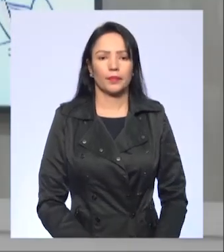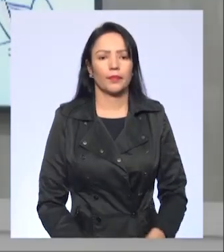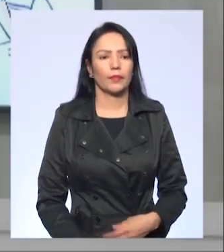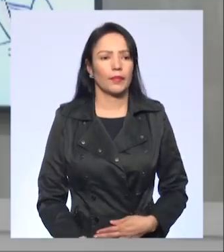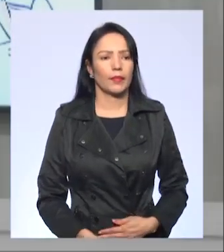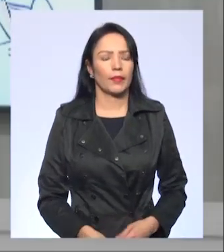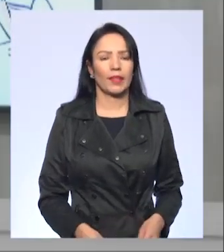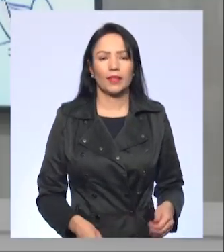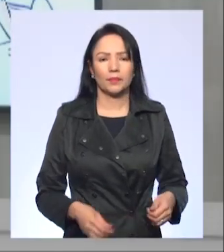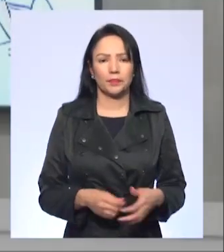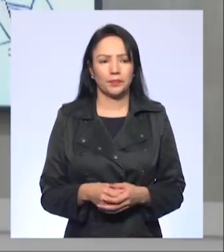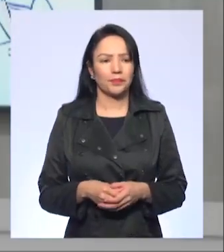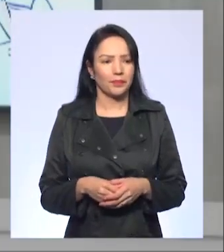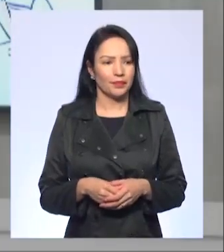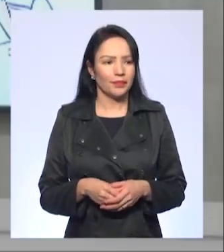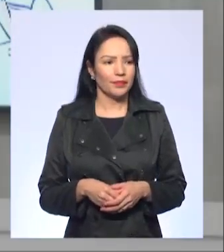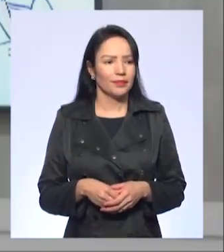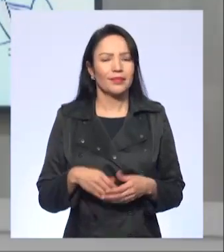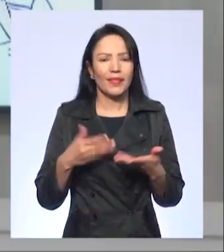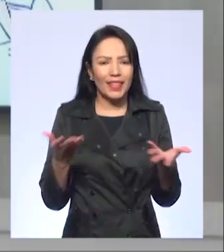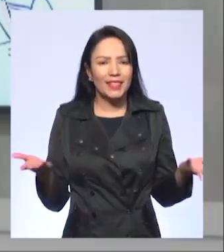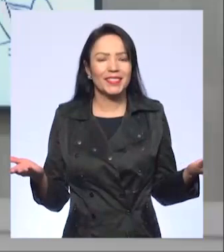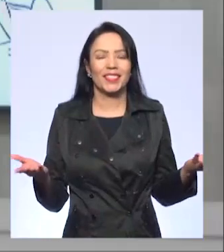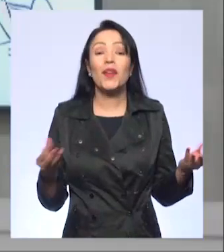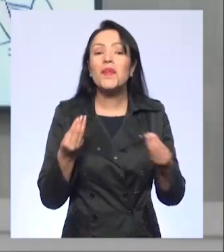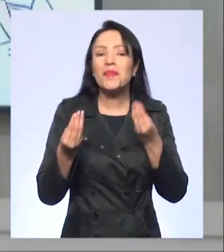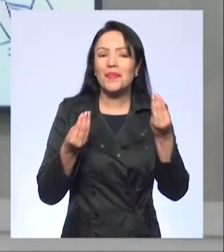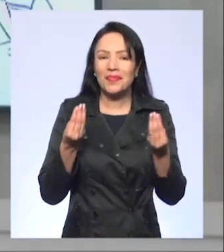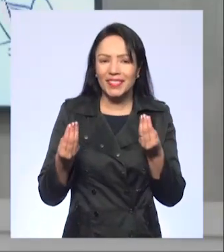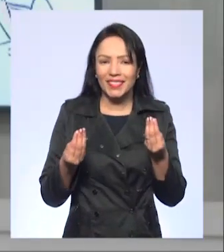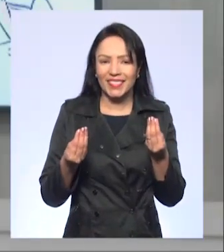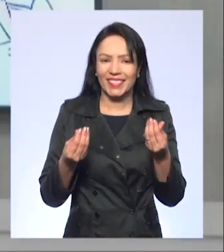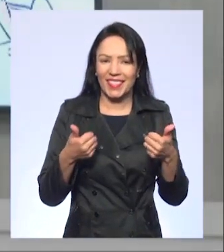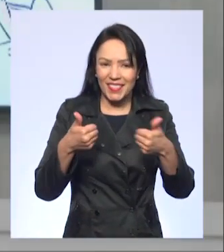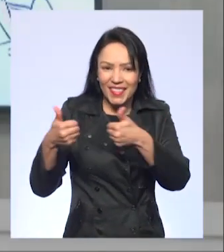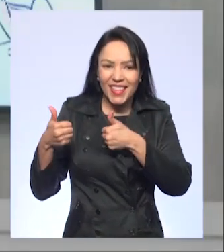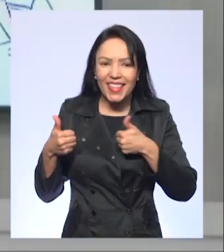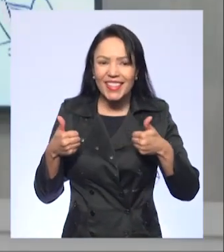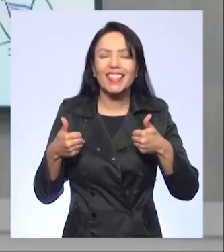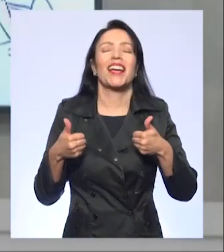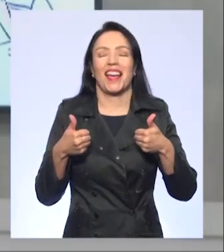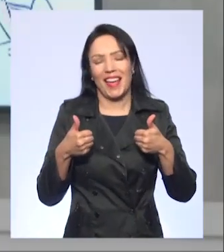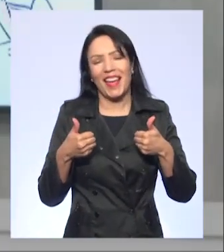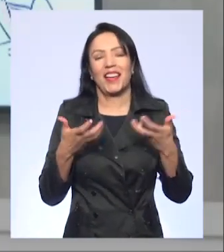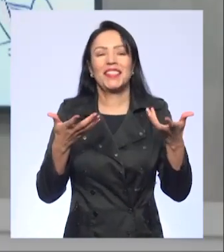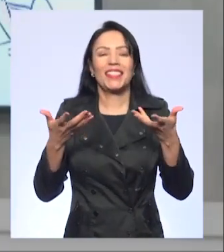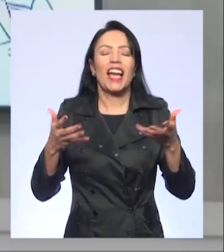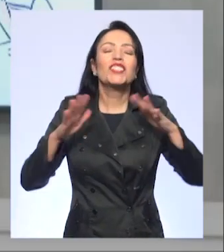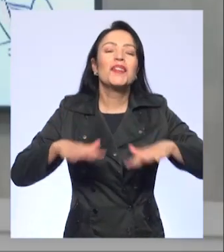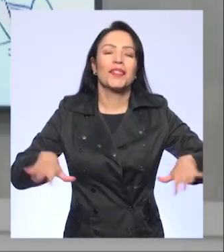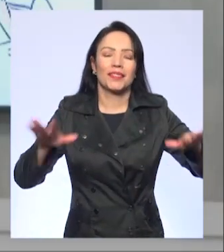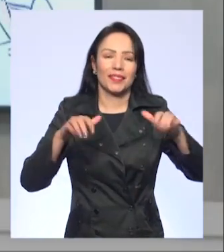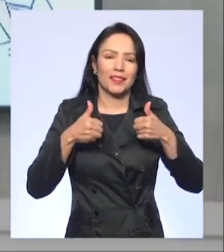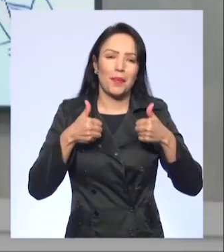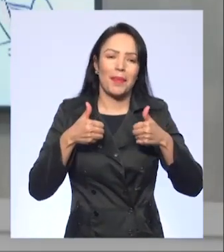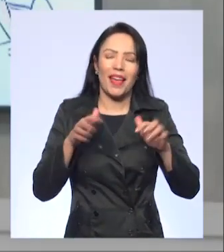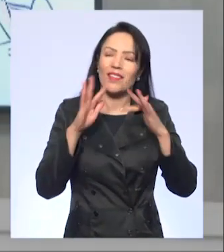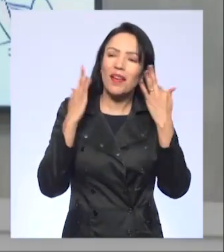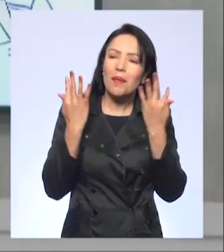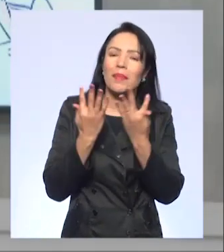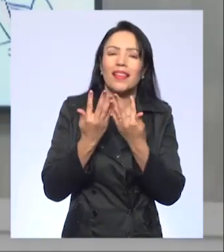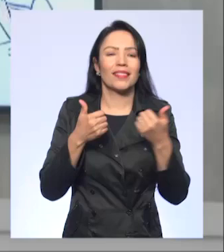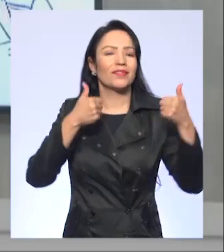E aí, galera, como vocês estão? Desejo a vocês tudo de bom, tá? Espero que vocês e a família de vocês estejam